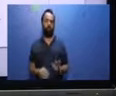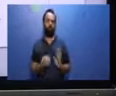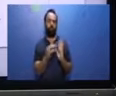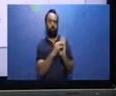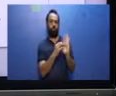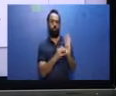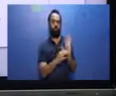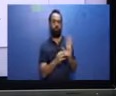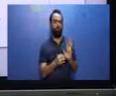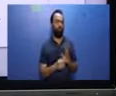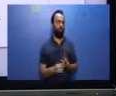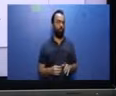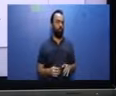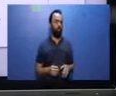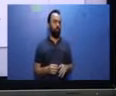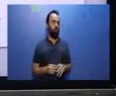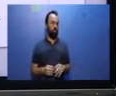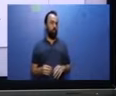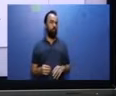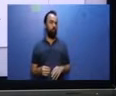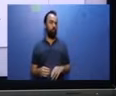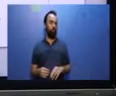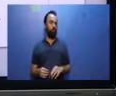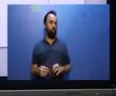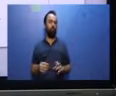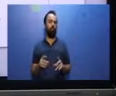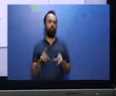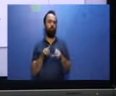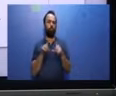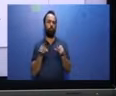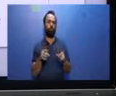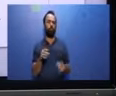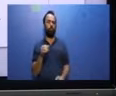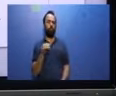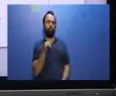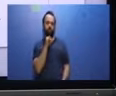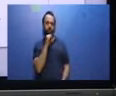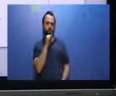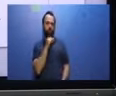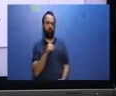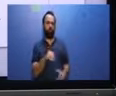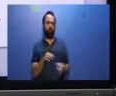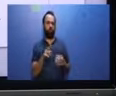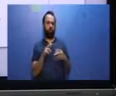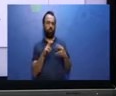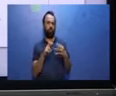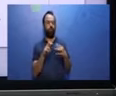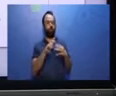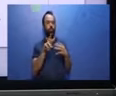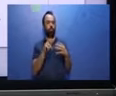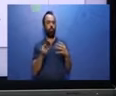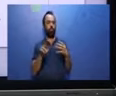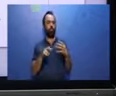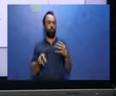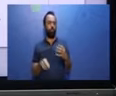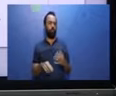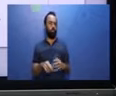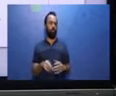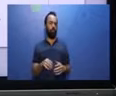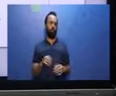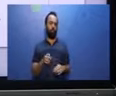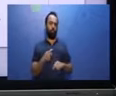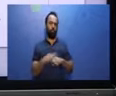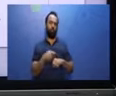equação química e é falar sobre o seu estado físico por exemplo se ele é sólido líquido ou gasoso eu nós temos